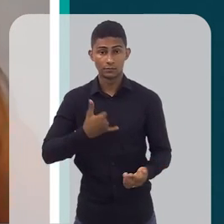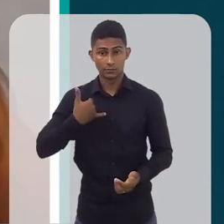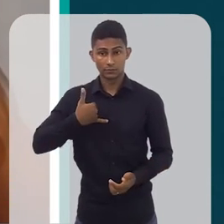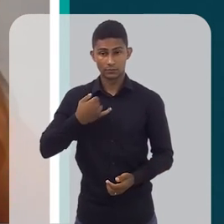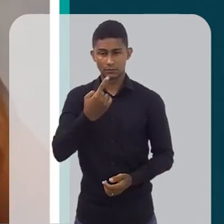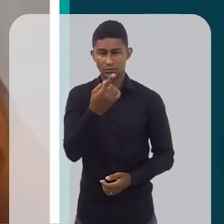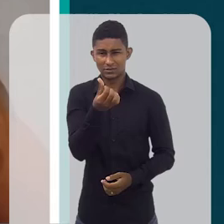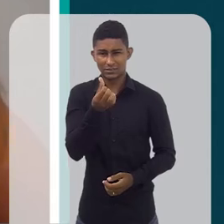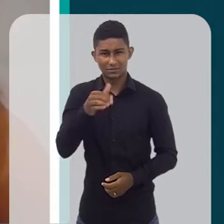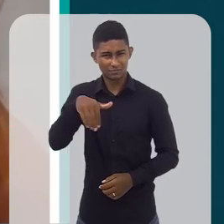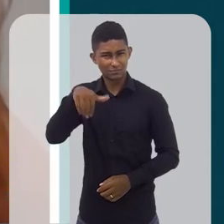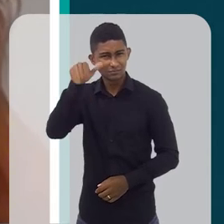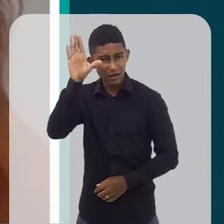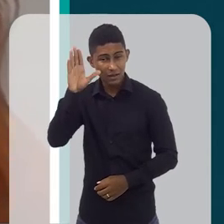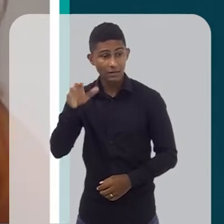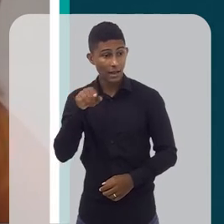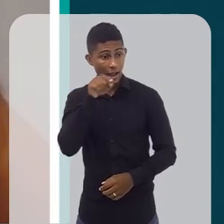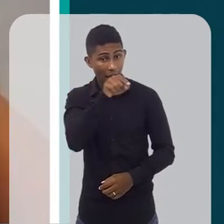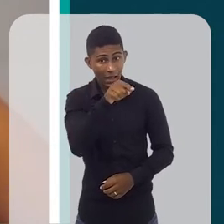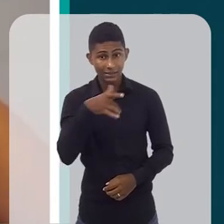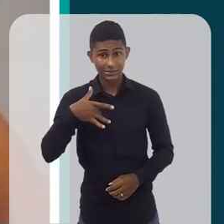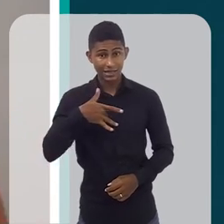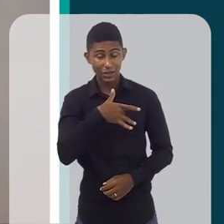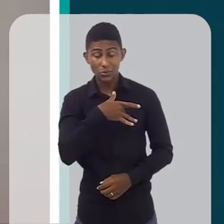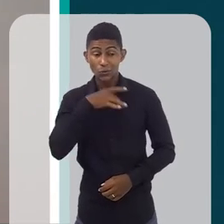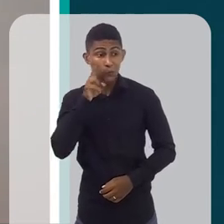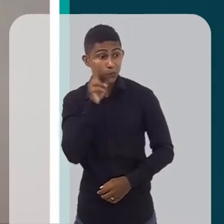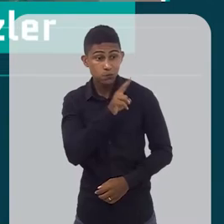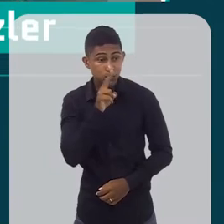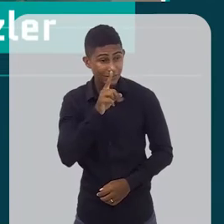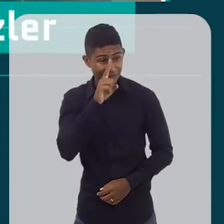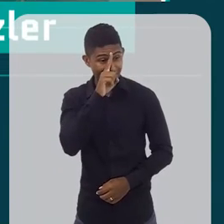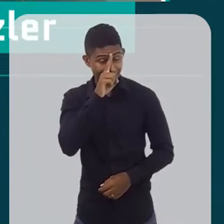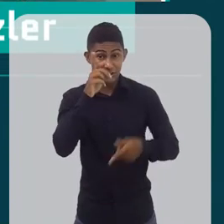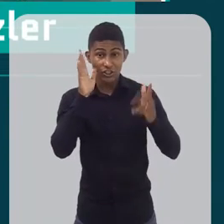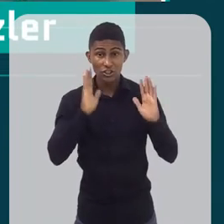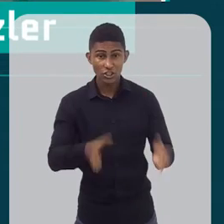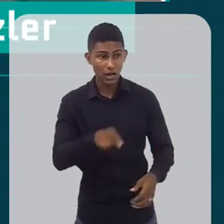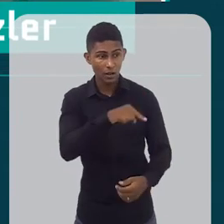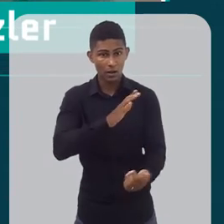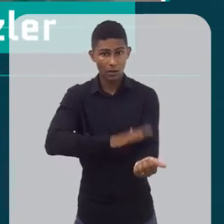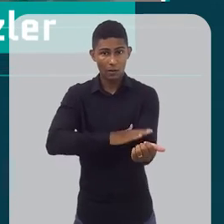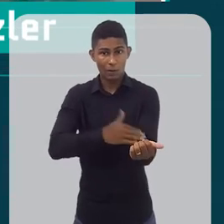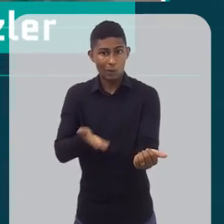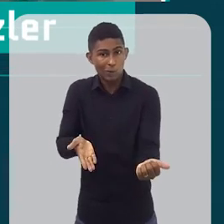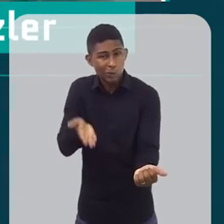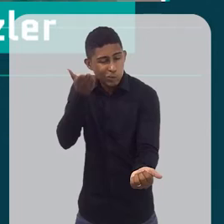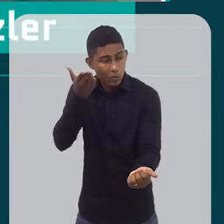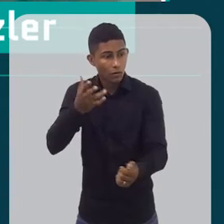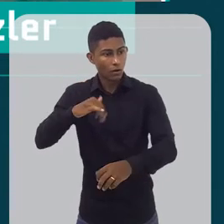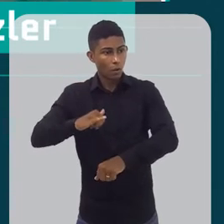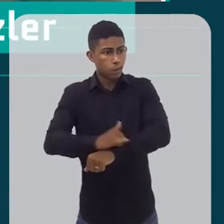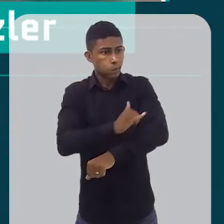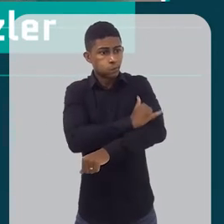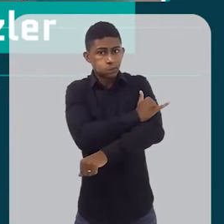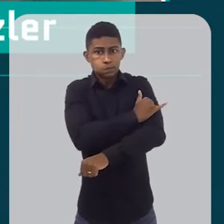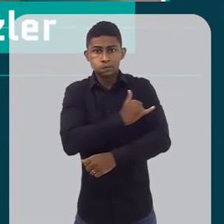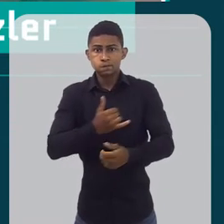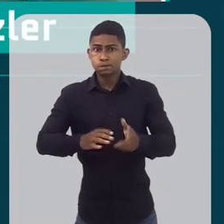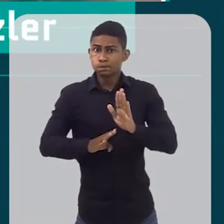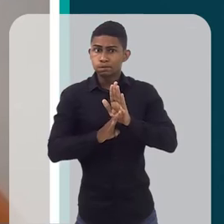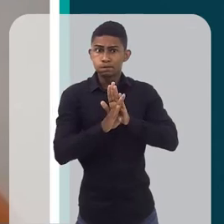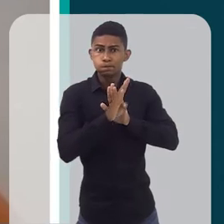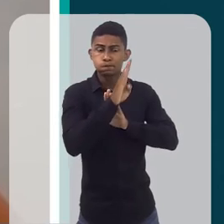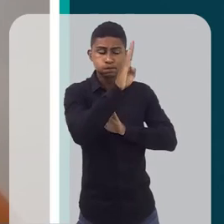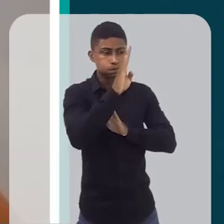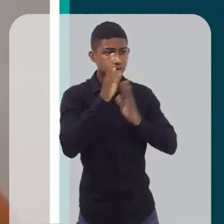partir de 16 anos, com comorbidades graves, ou seja, já são hipertensas, tem o colesterol muito